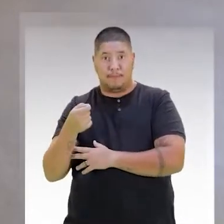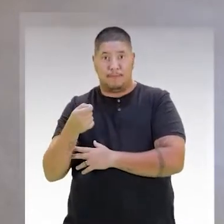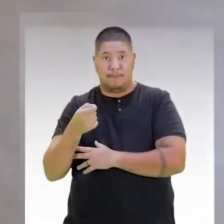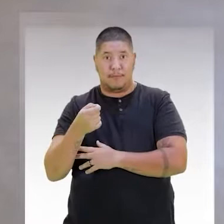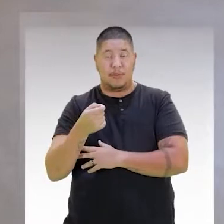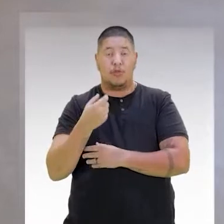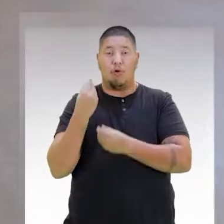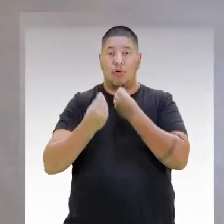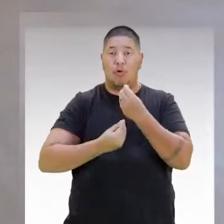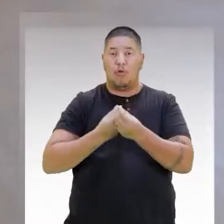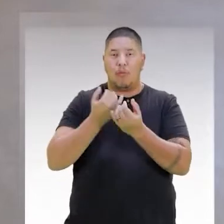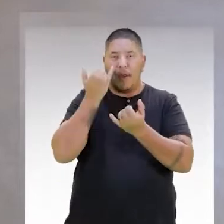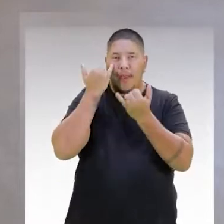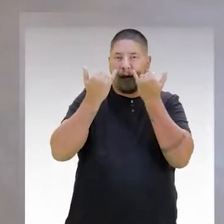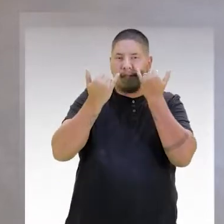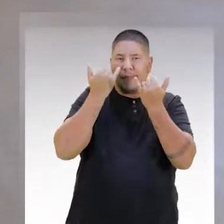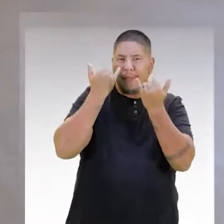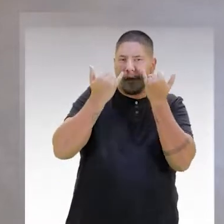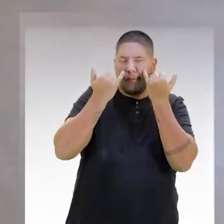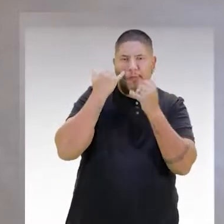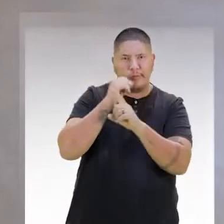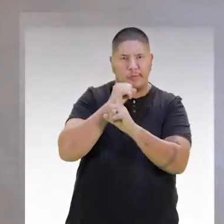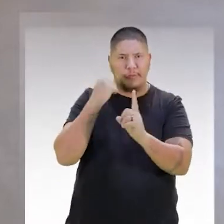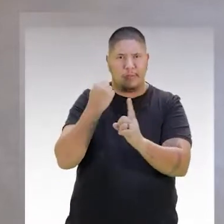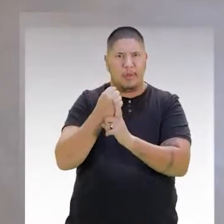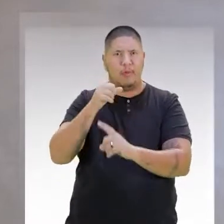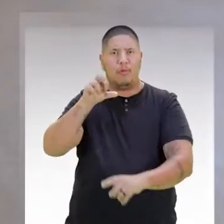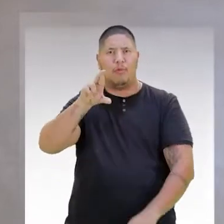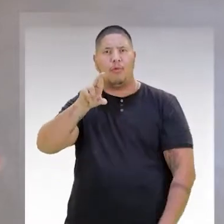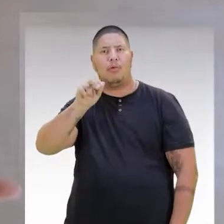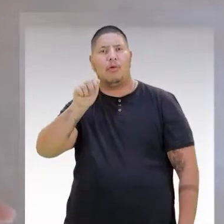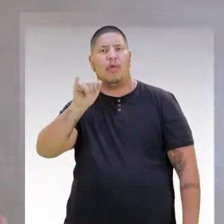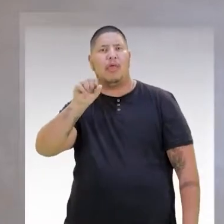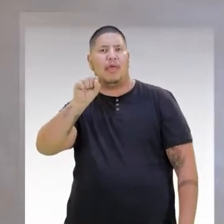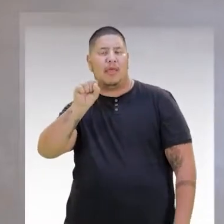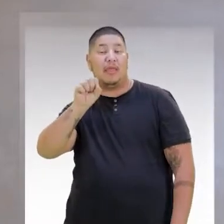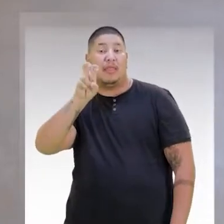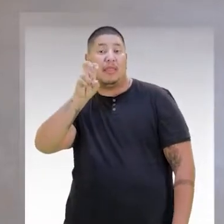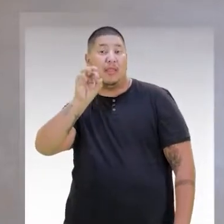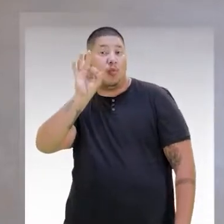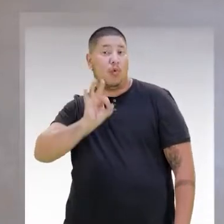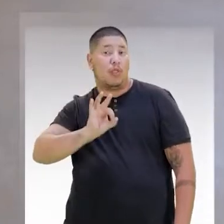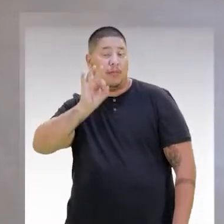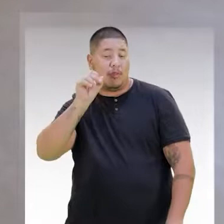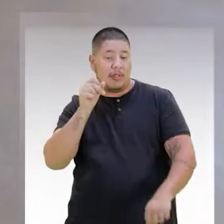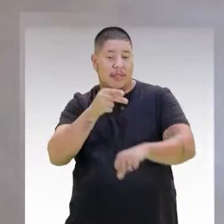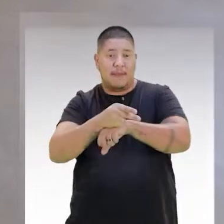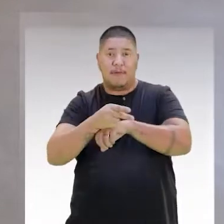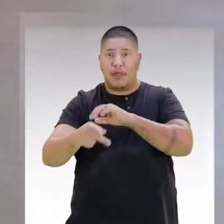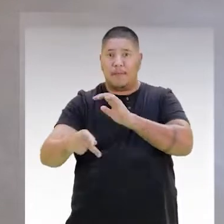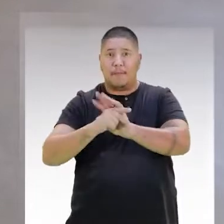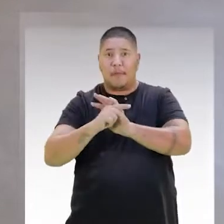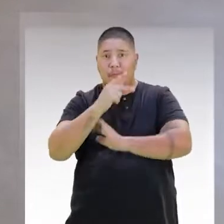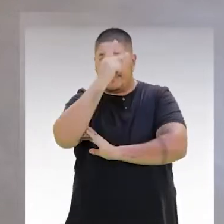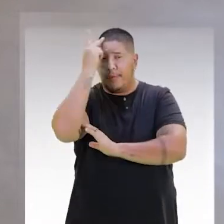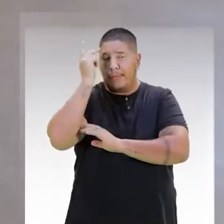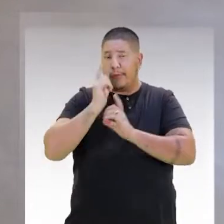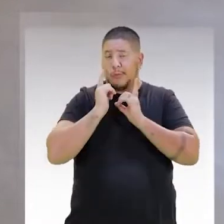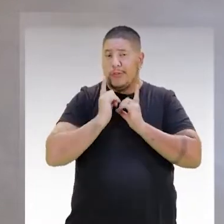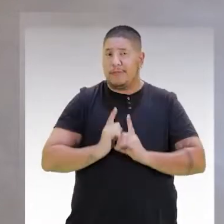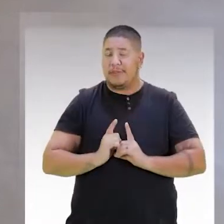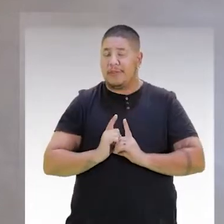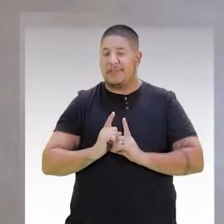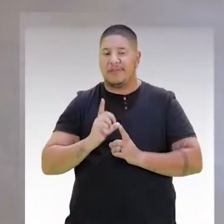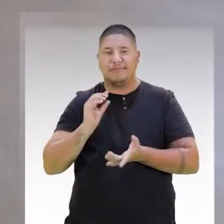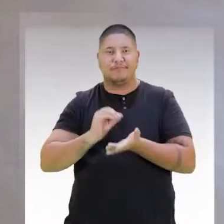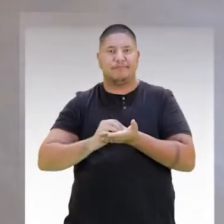de Informações Sociais RAIS, menos de 50% das vagas destinadas às pessoas com deficiência